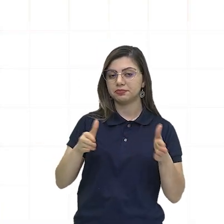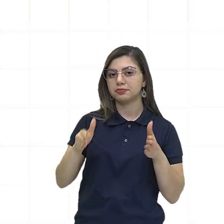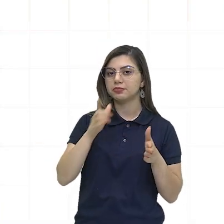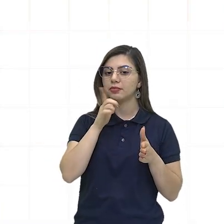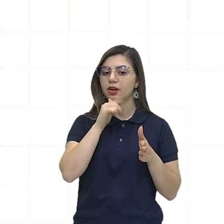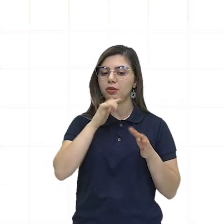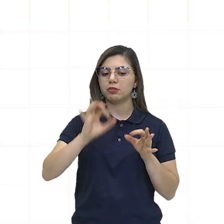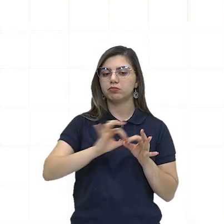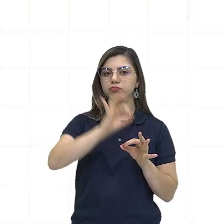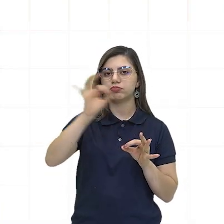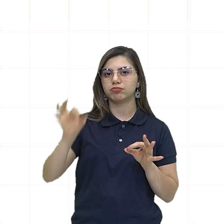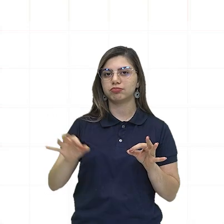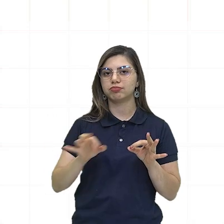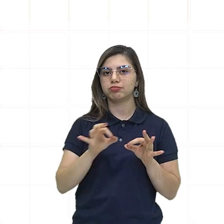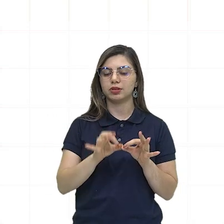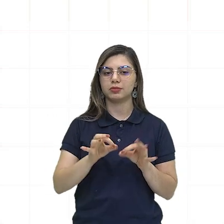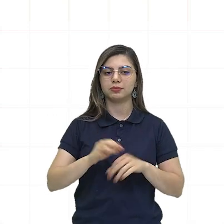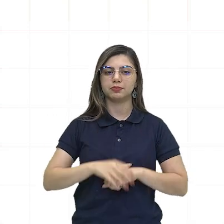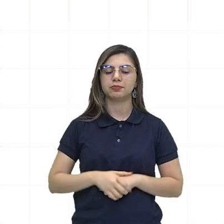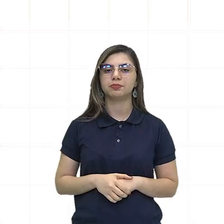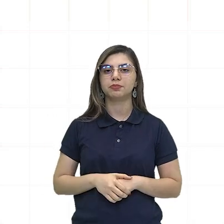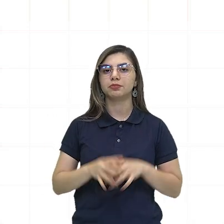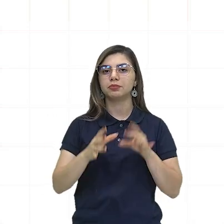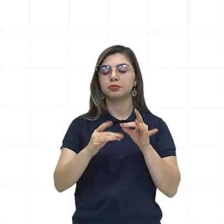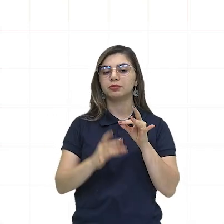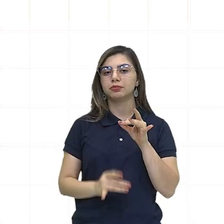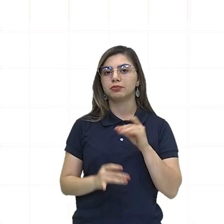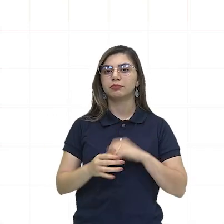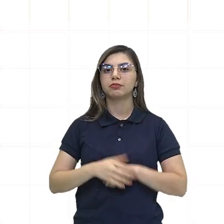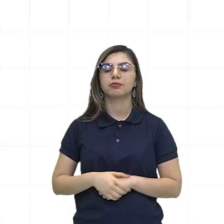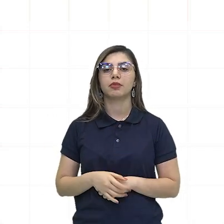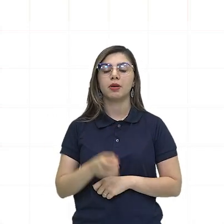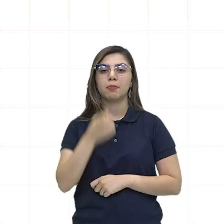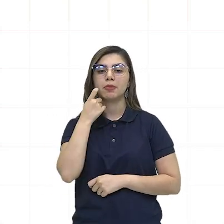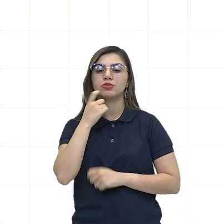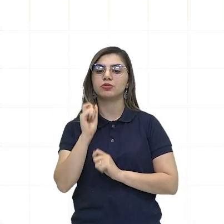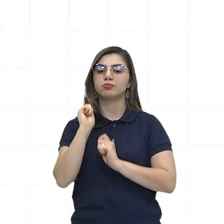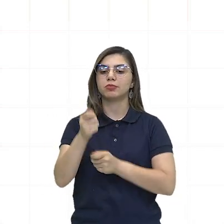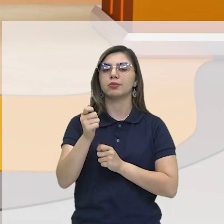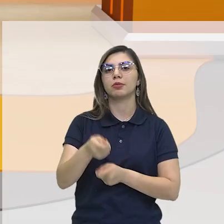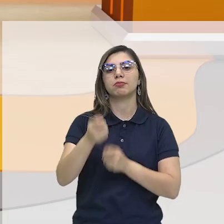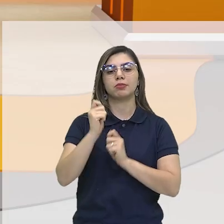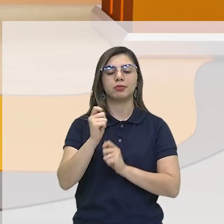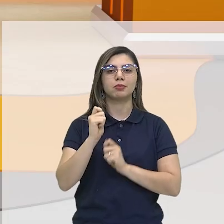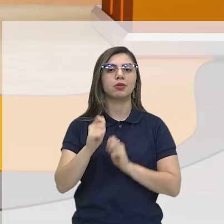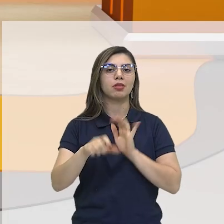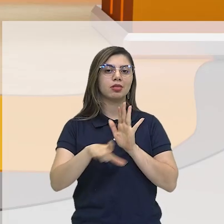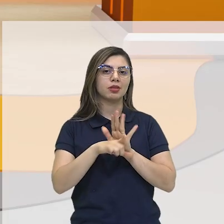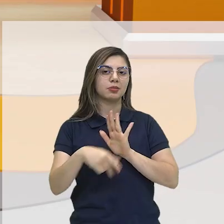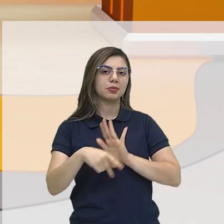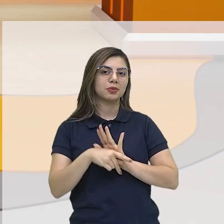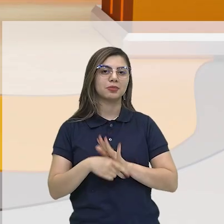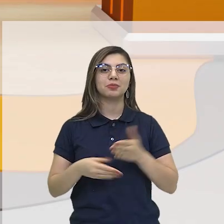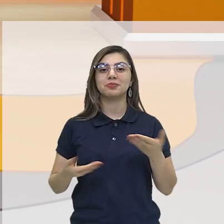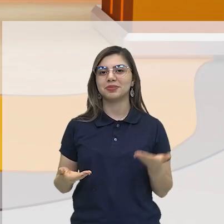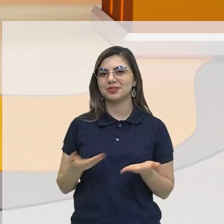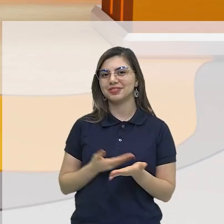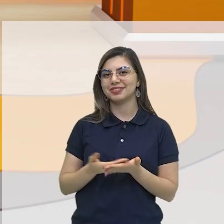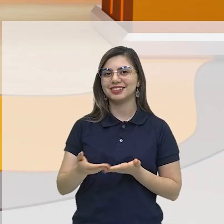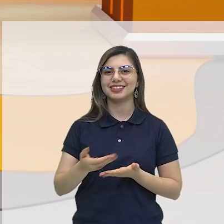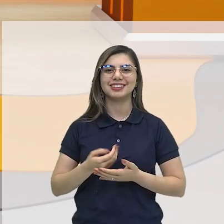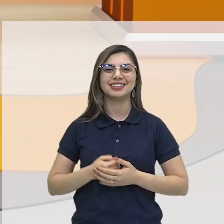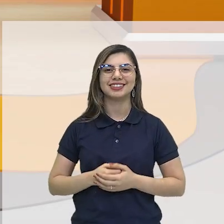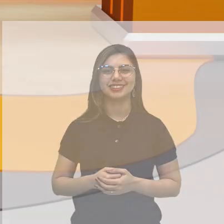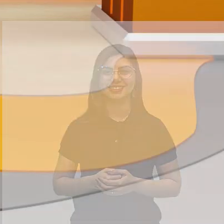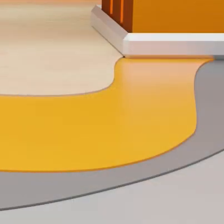Ciclo Hidrológico, parte 1, com um detalhamento Pesca e Lei do Defeso. Então, vamos lá, dar início à